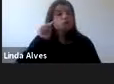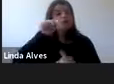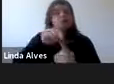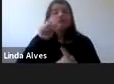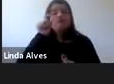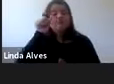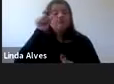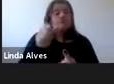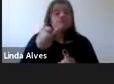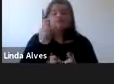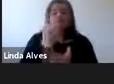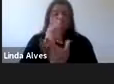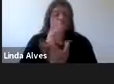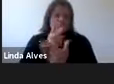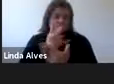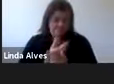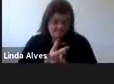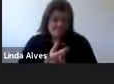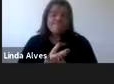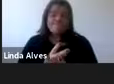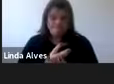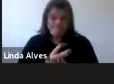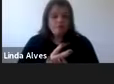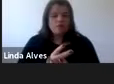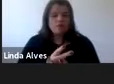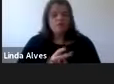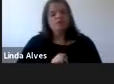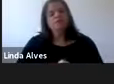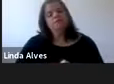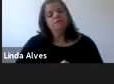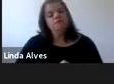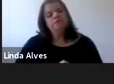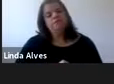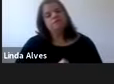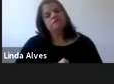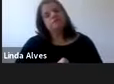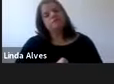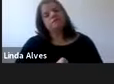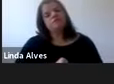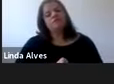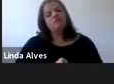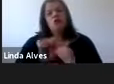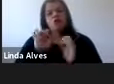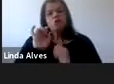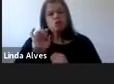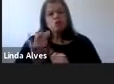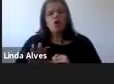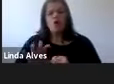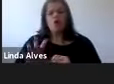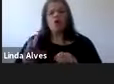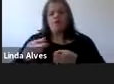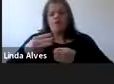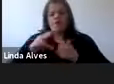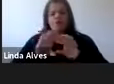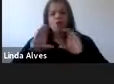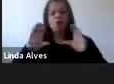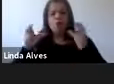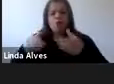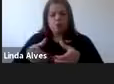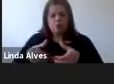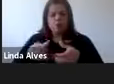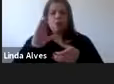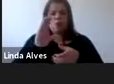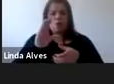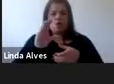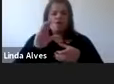é isso que nós temos feito, certo? Então, e não só a questão do Comitê da Volks, aqui tem o Comitê Nacional,